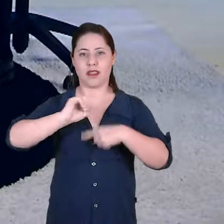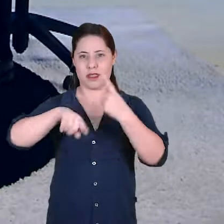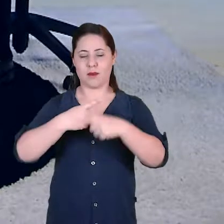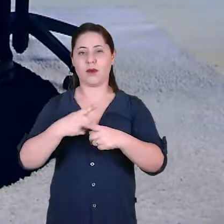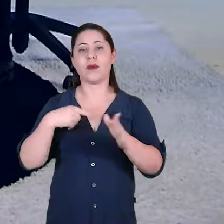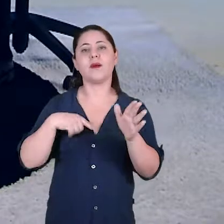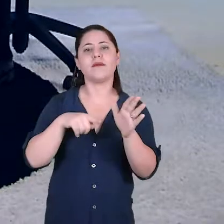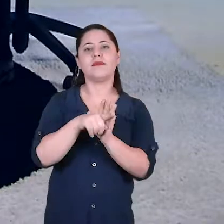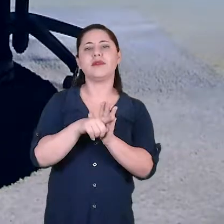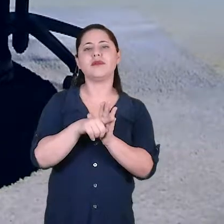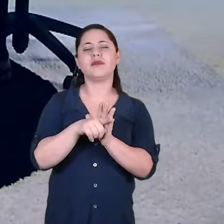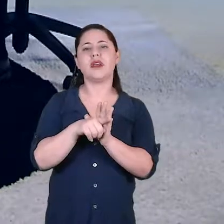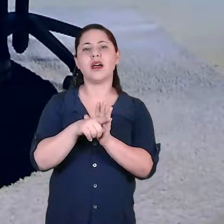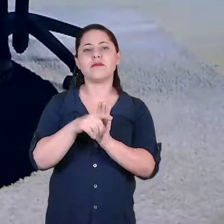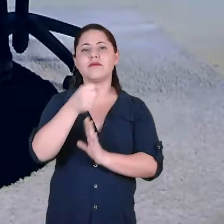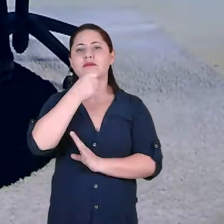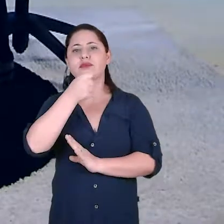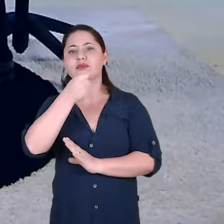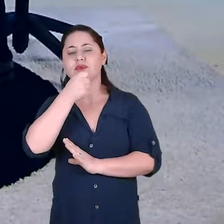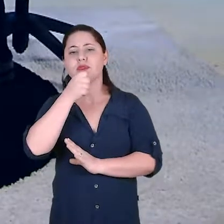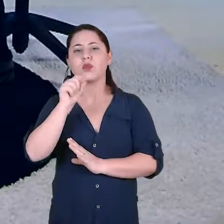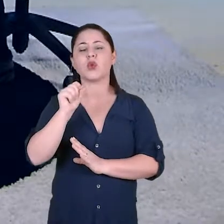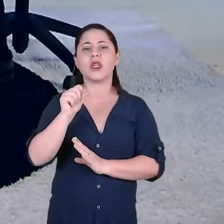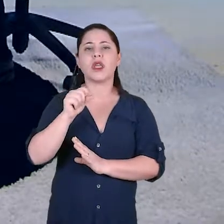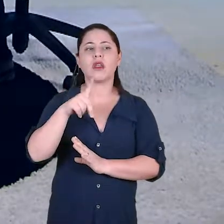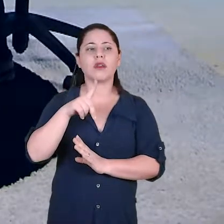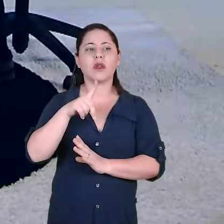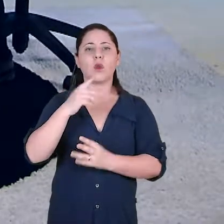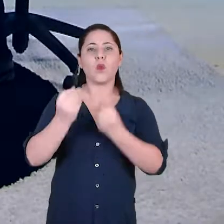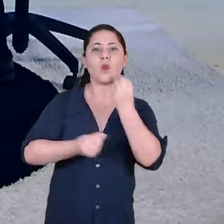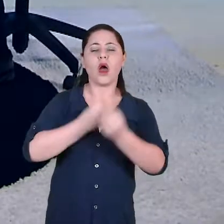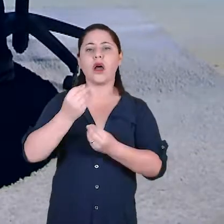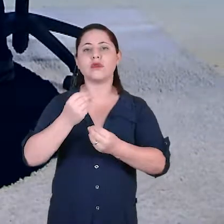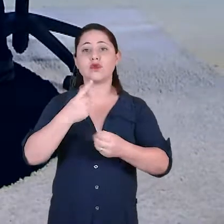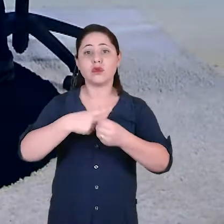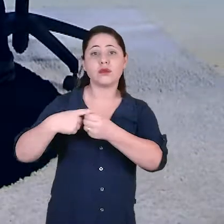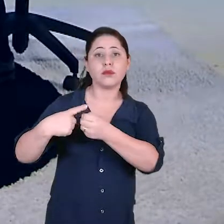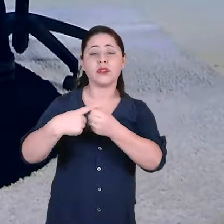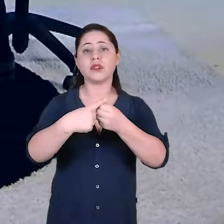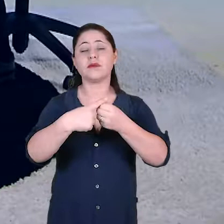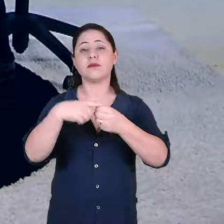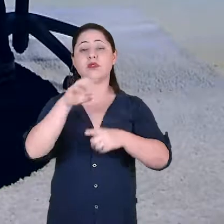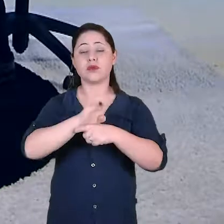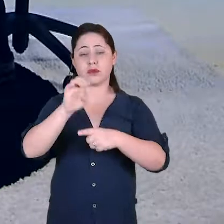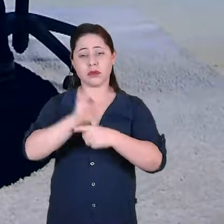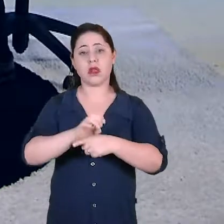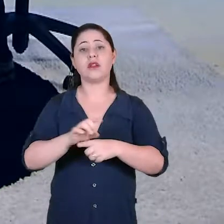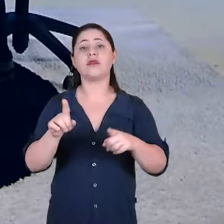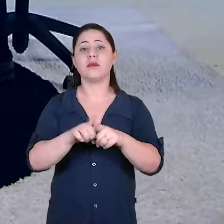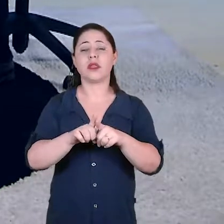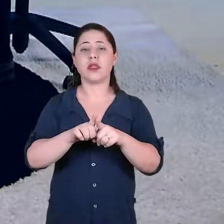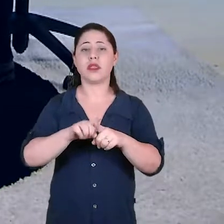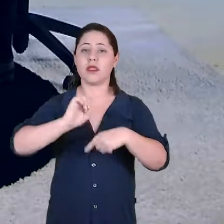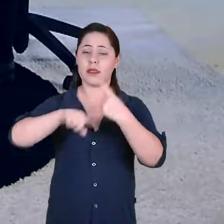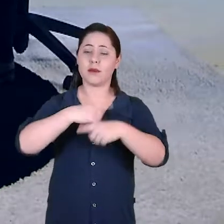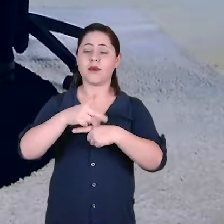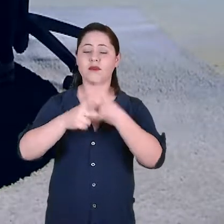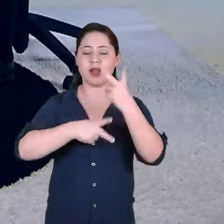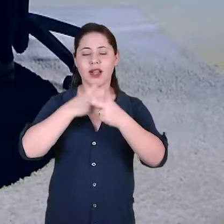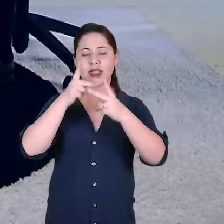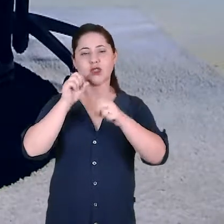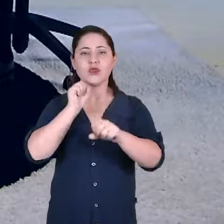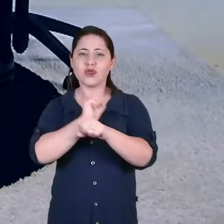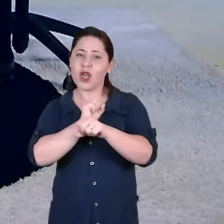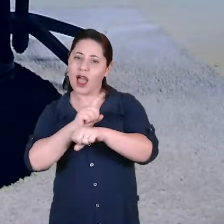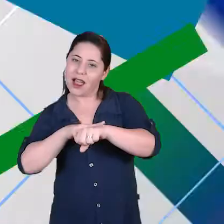quero perguntar para os nossos entrevistados a respeito do impacto nos municípios e nos estados. Nós vamos falar daqui a pouquinho sobre isso.